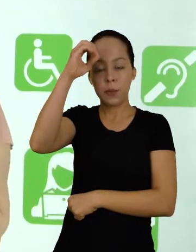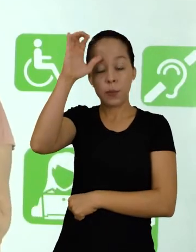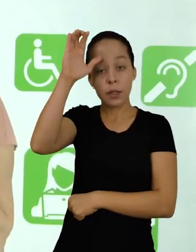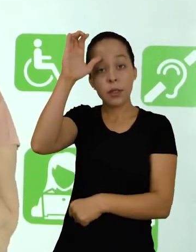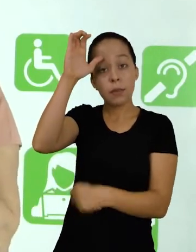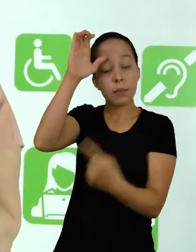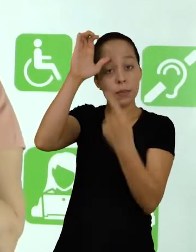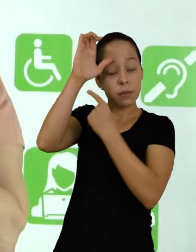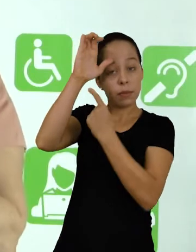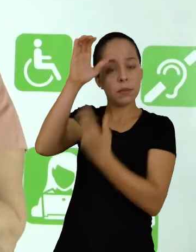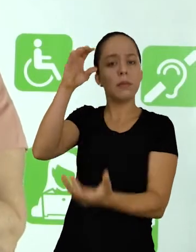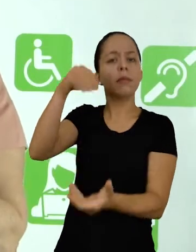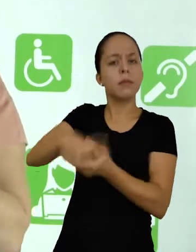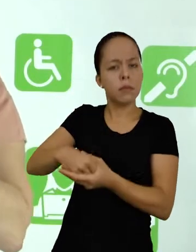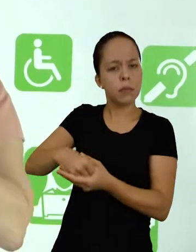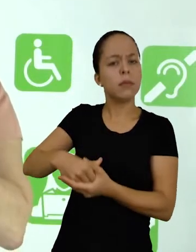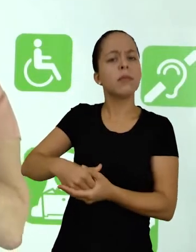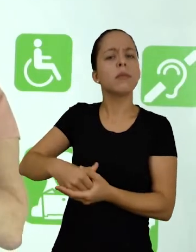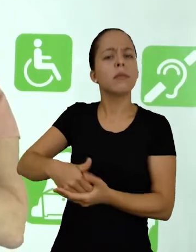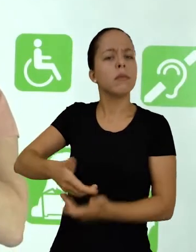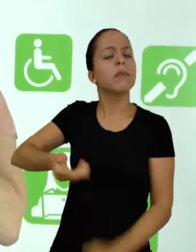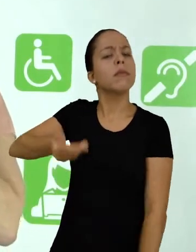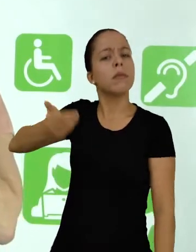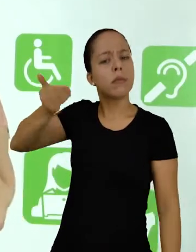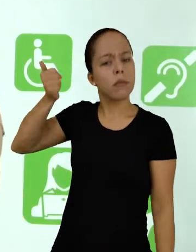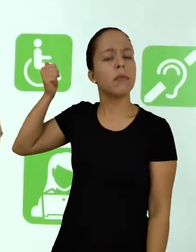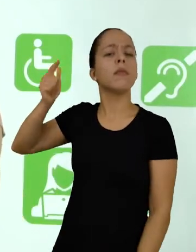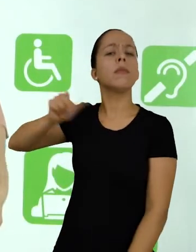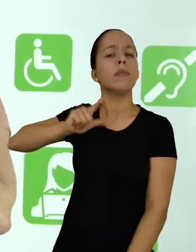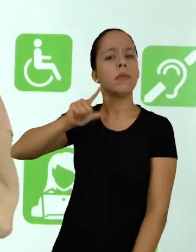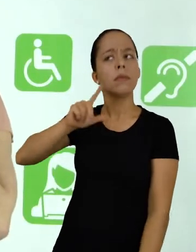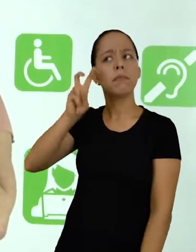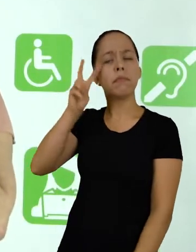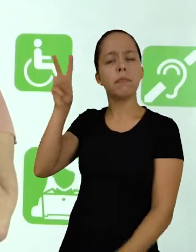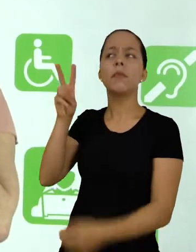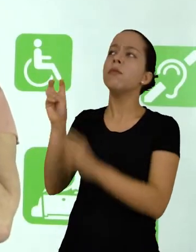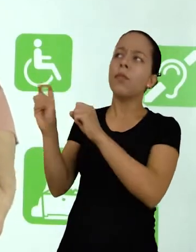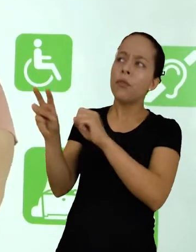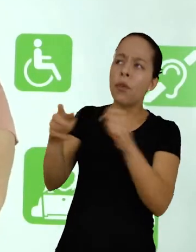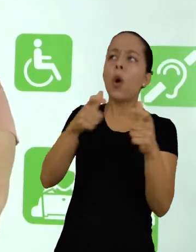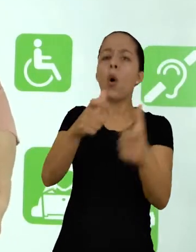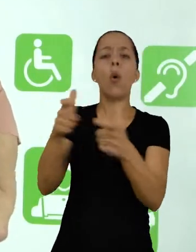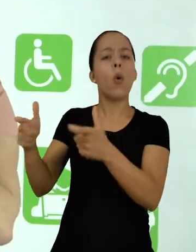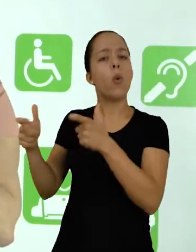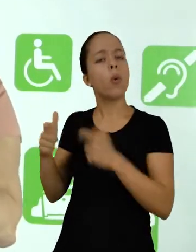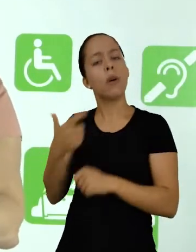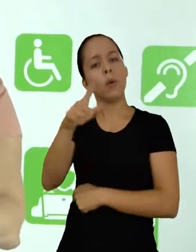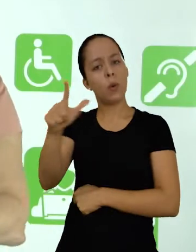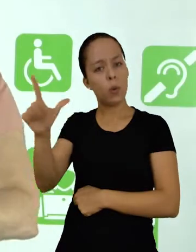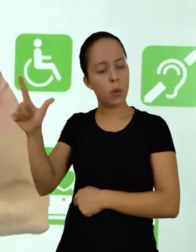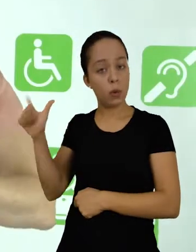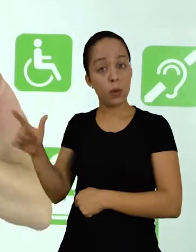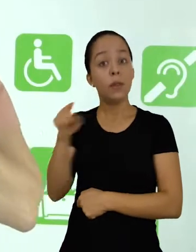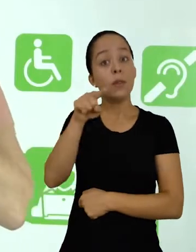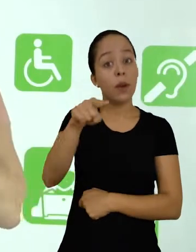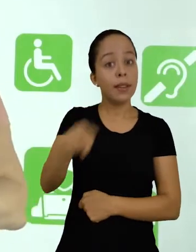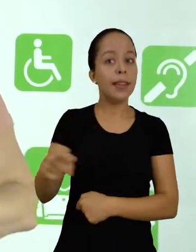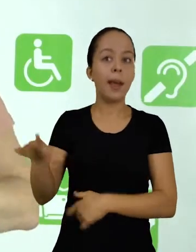conhecimento, de um conhecimento que já foi visto anteriormente e que vai ser